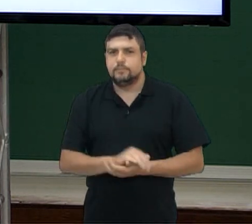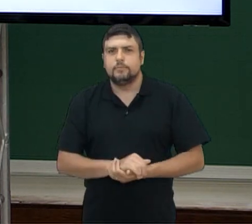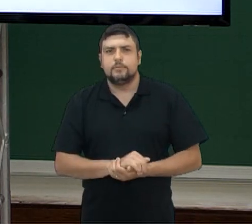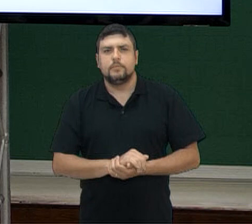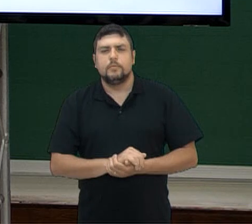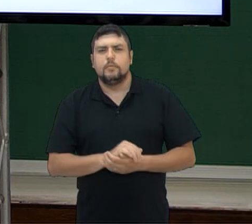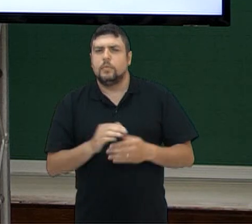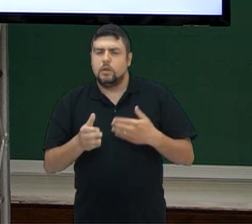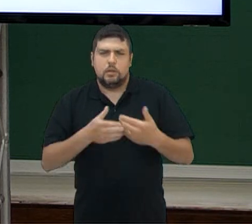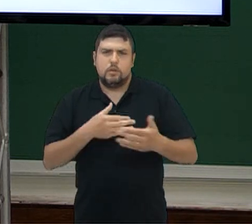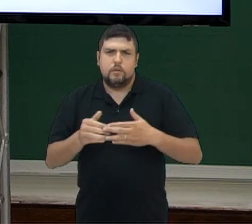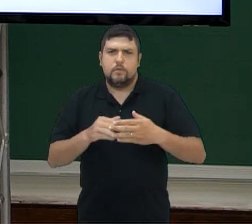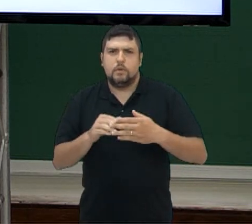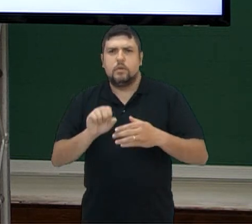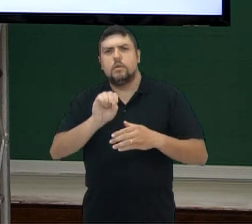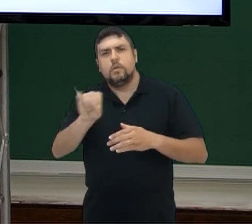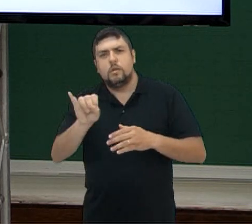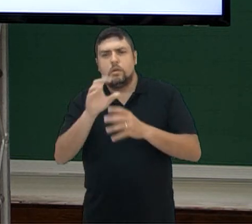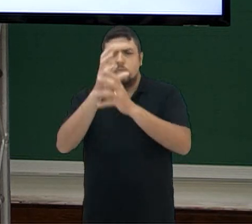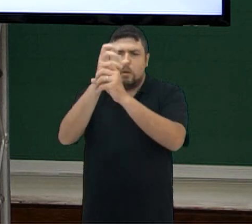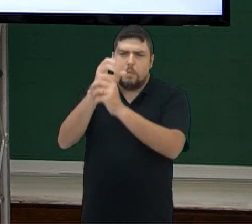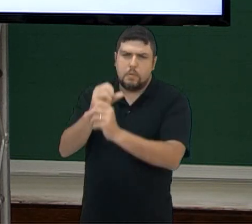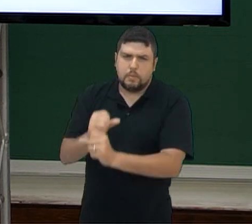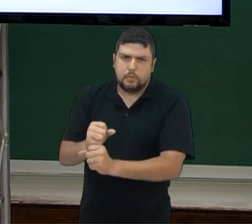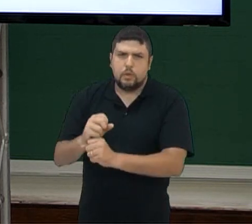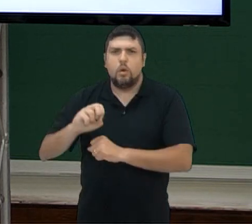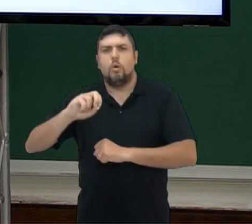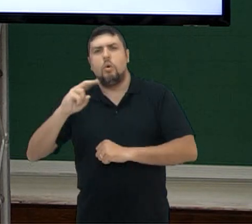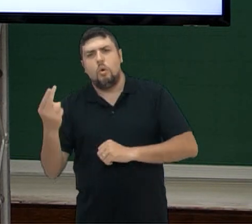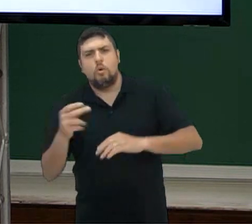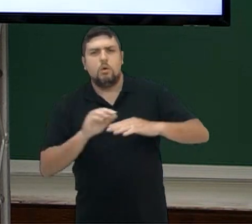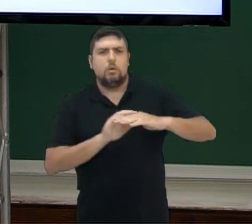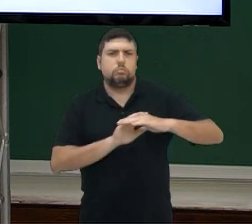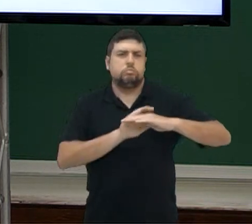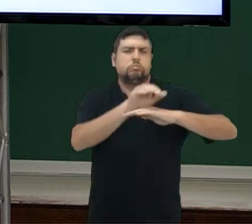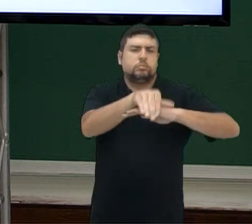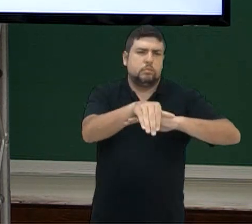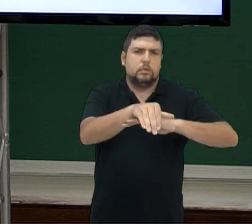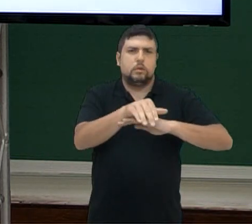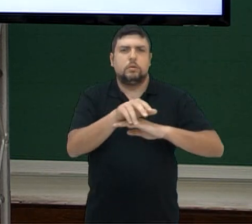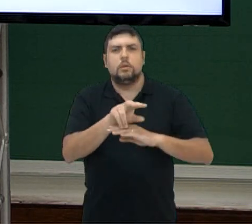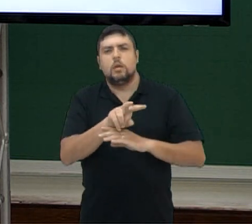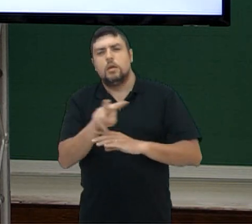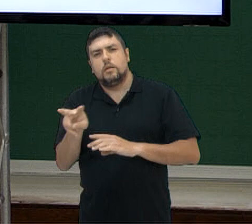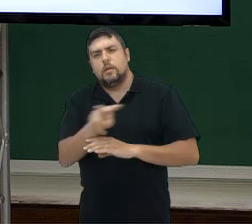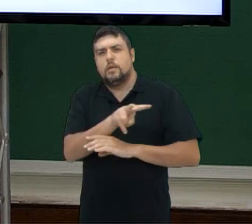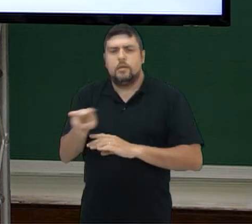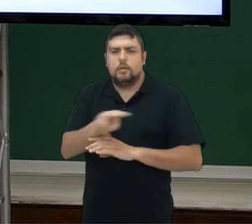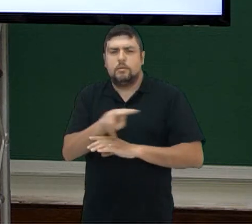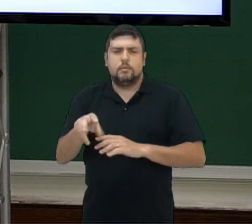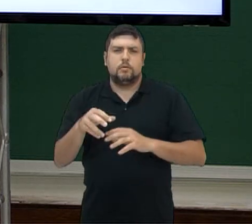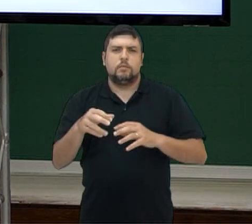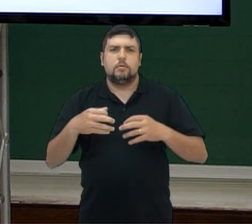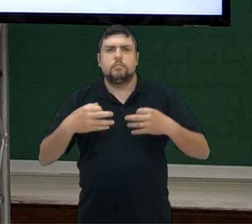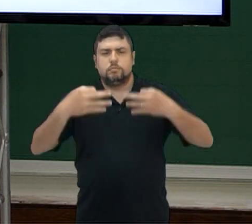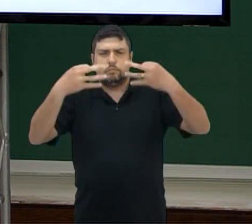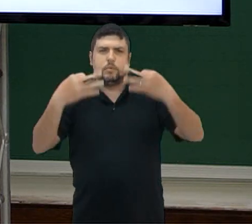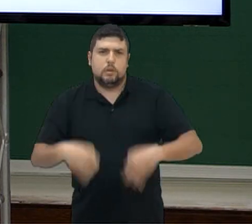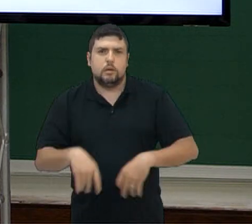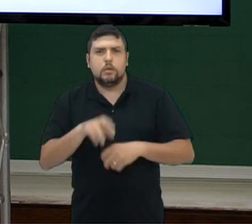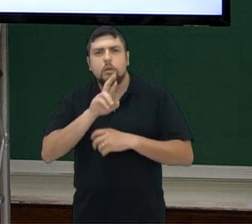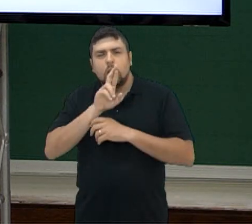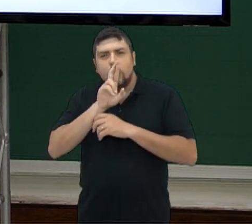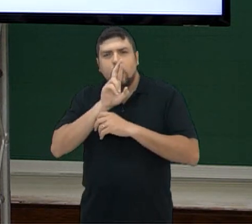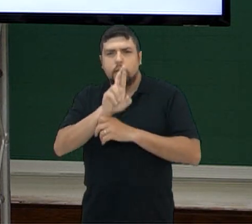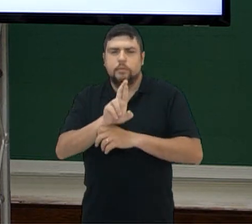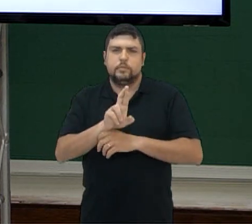você fez. Se foi usando a regra de 3 ou se foi esse atalho que eu digo, usando só o dobro